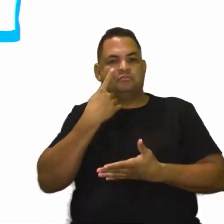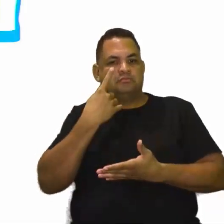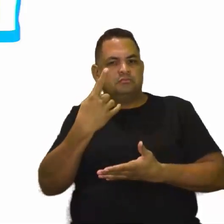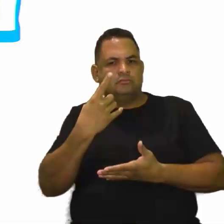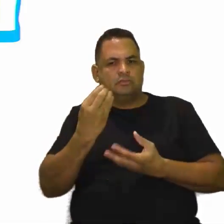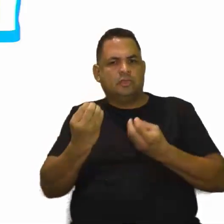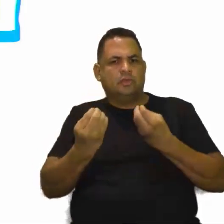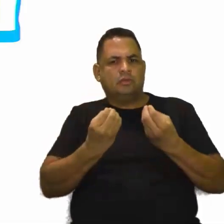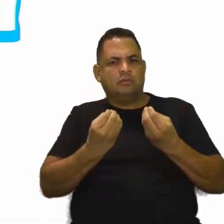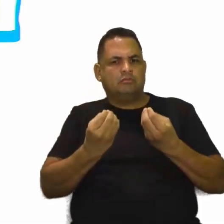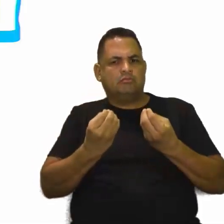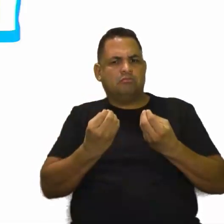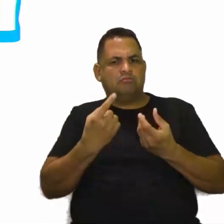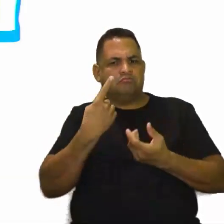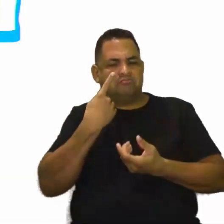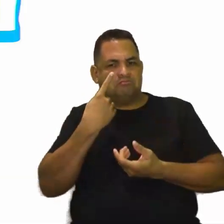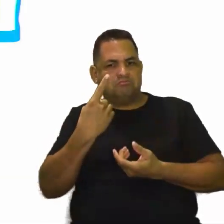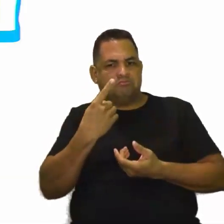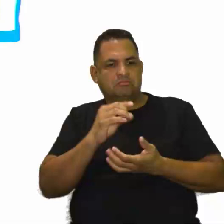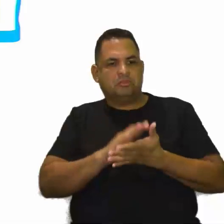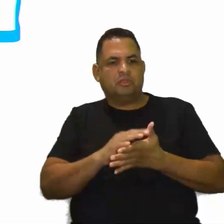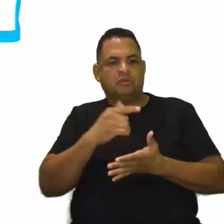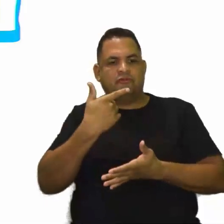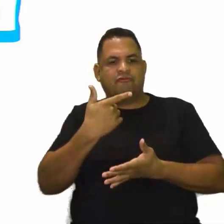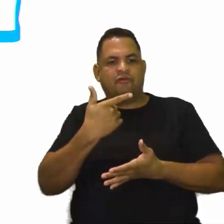dizendo assim, mas professora, eu não estou vendo